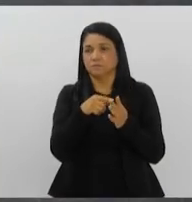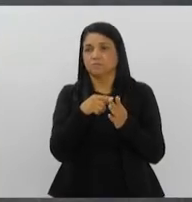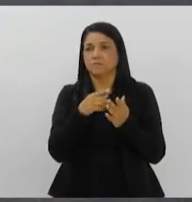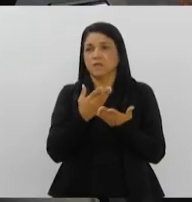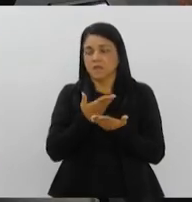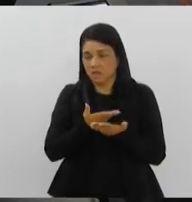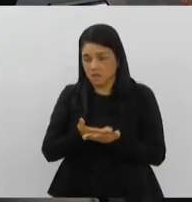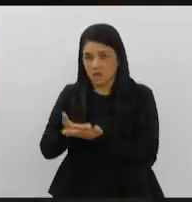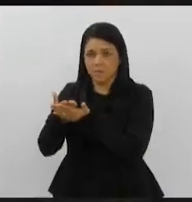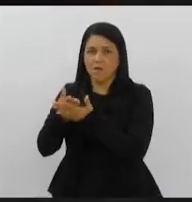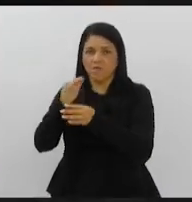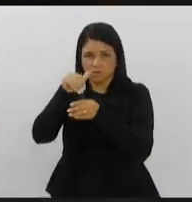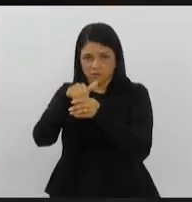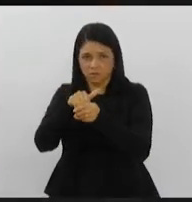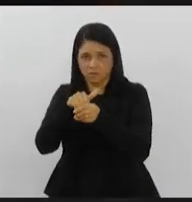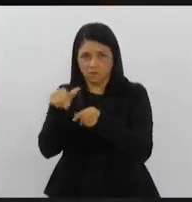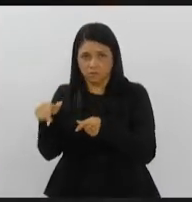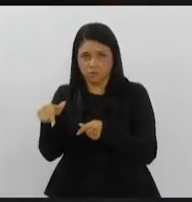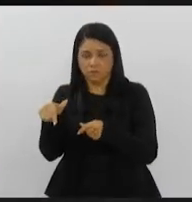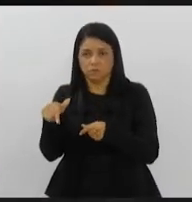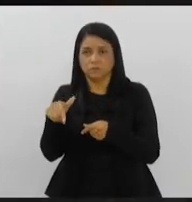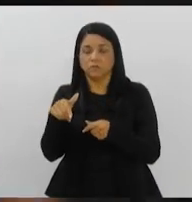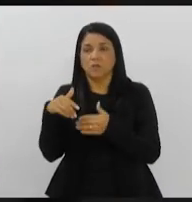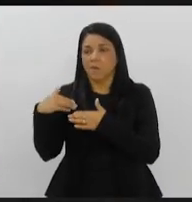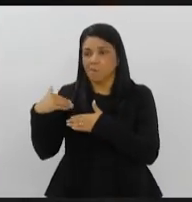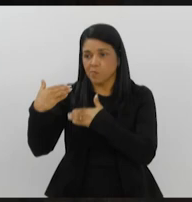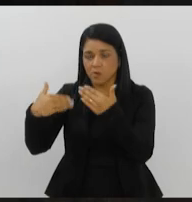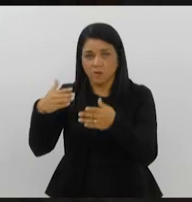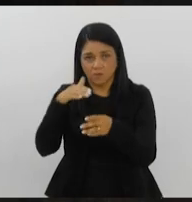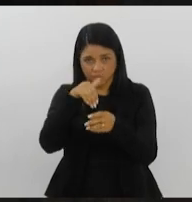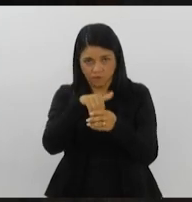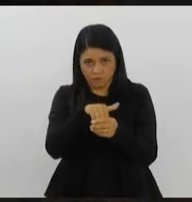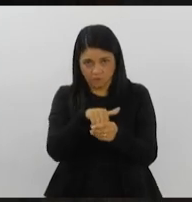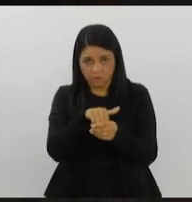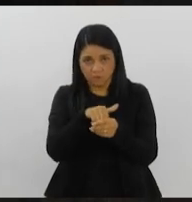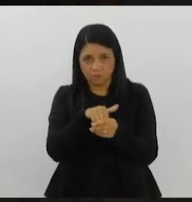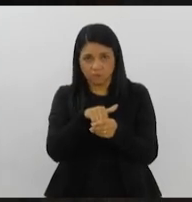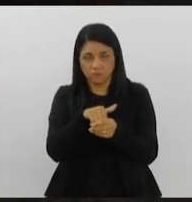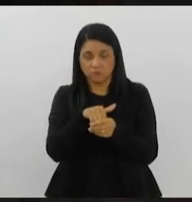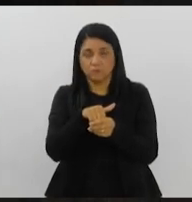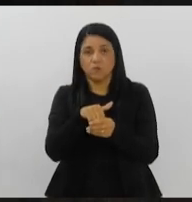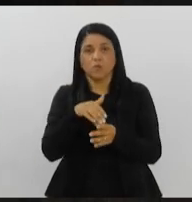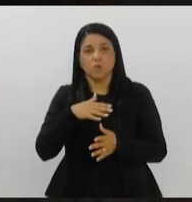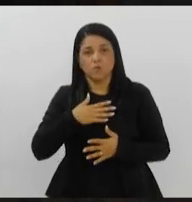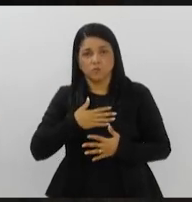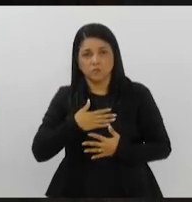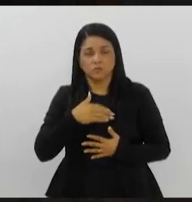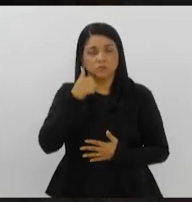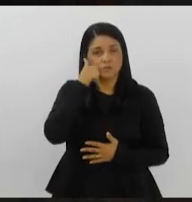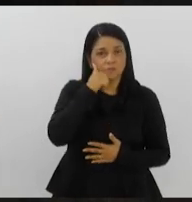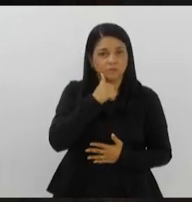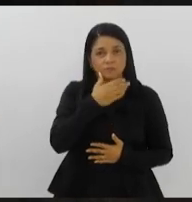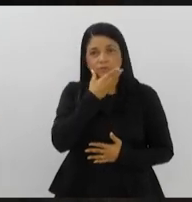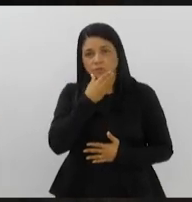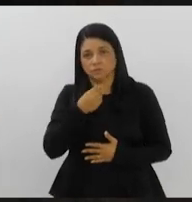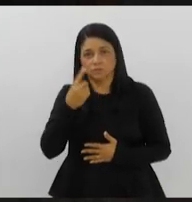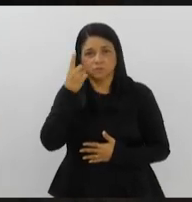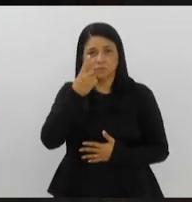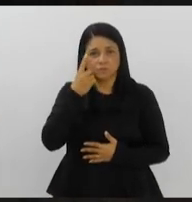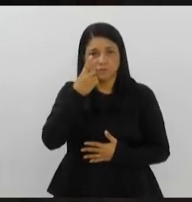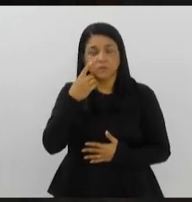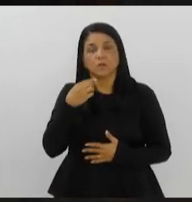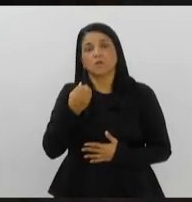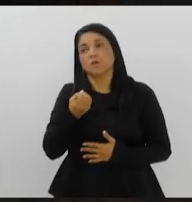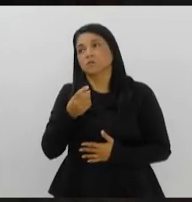votação. Em processo de votação, gostaria que os senhores e senhoras, se houver deputados nos